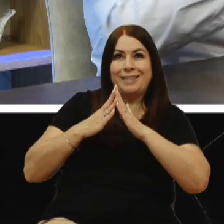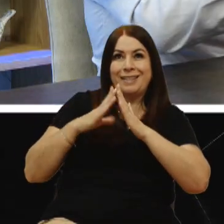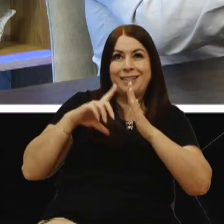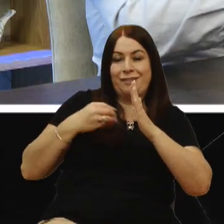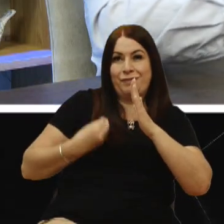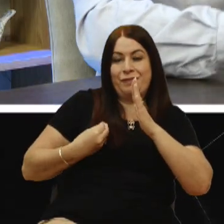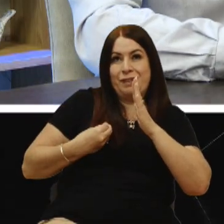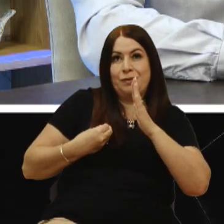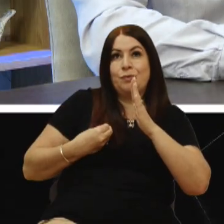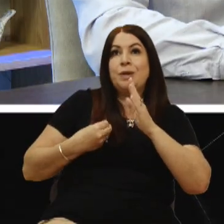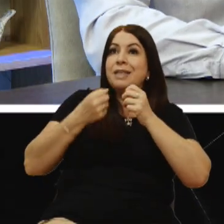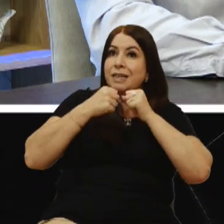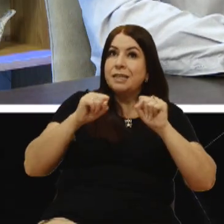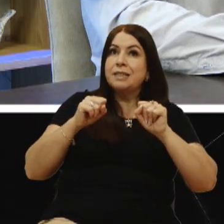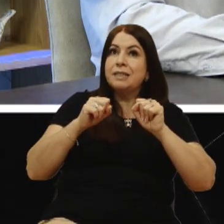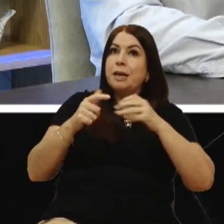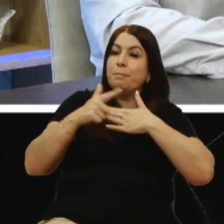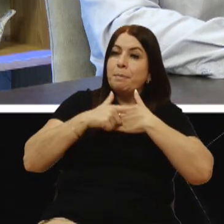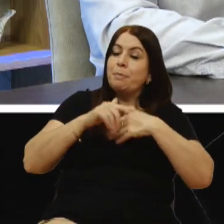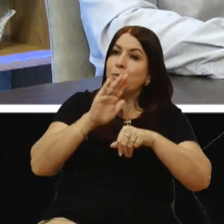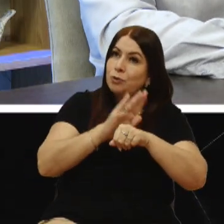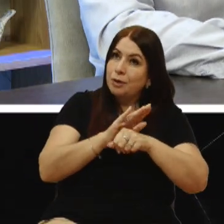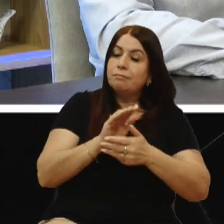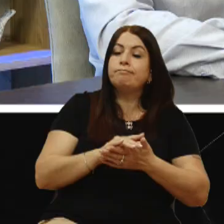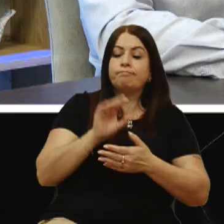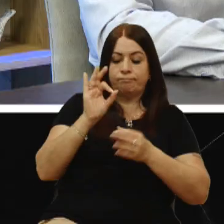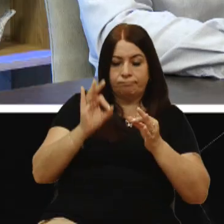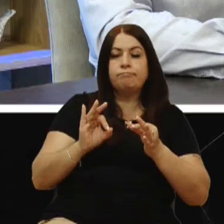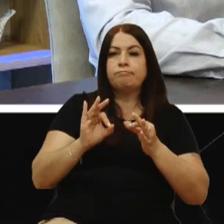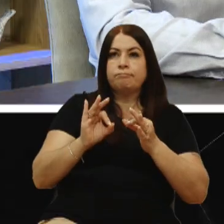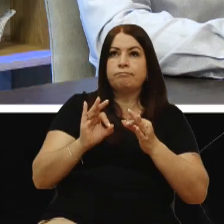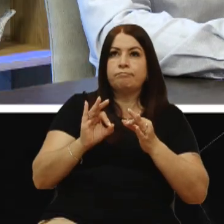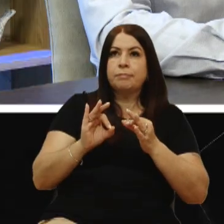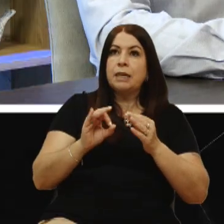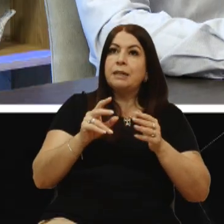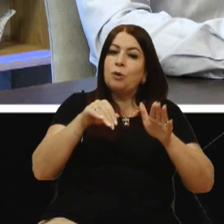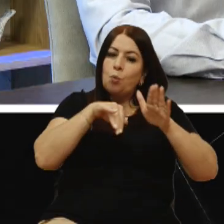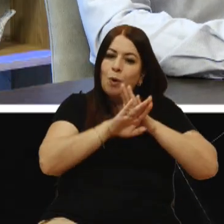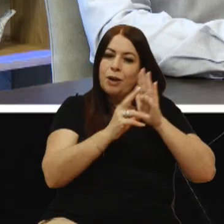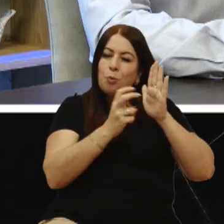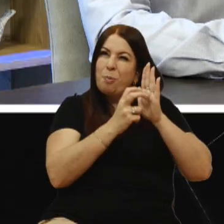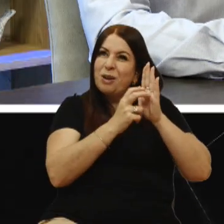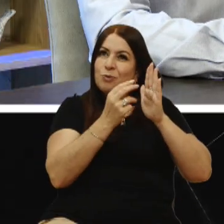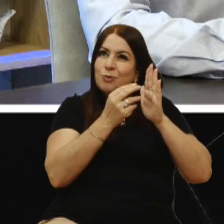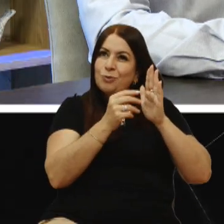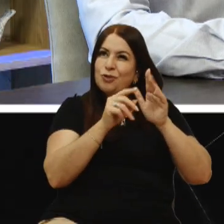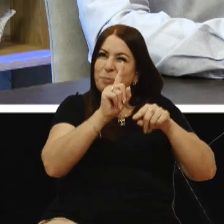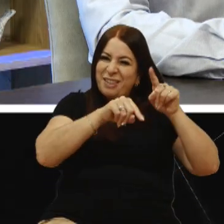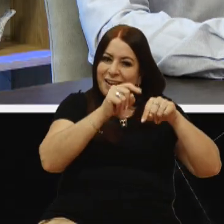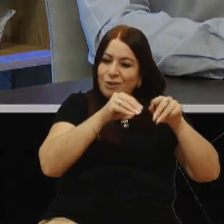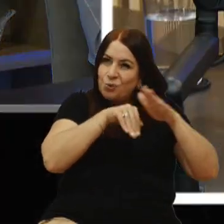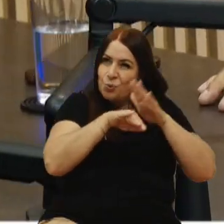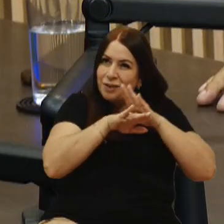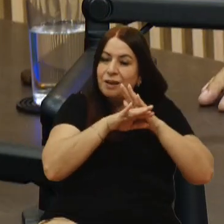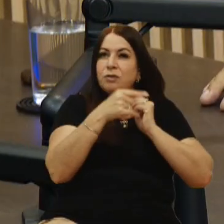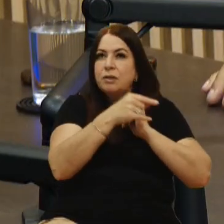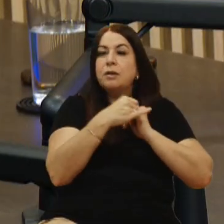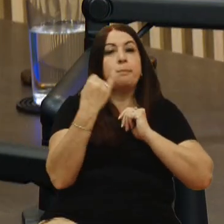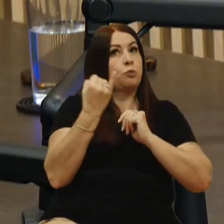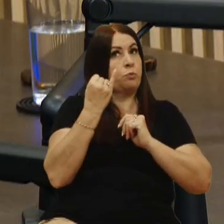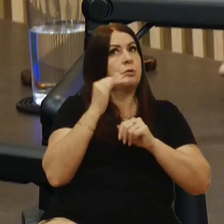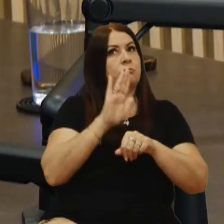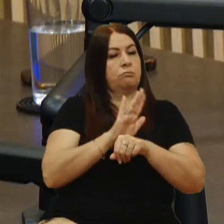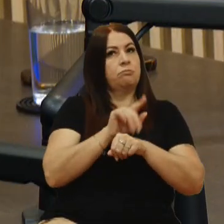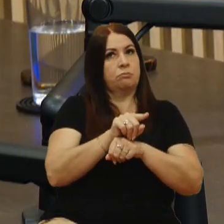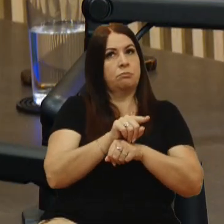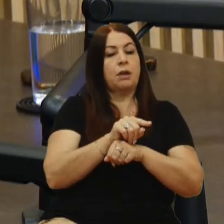atualmente e a secretaria tem esse papel de auxiliar. Com certeza, e o banco de materiais, né, o Banco Social de Materiais é muito importante nessa parte. E